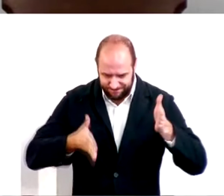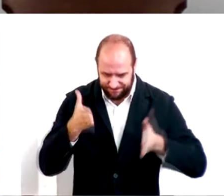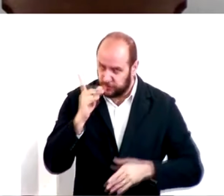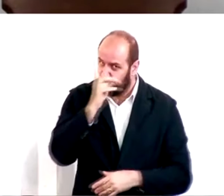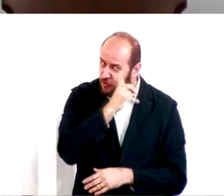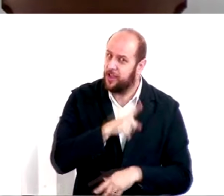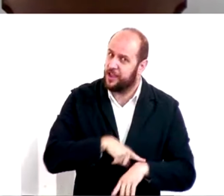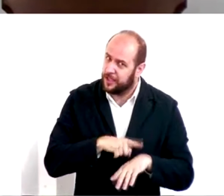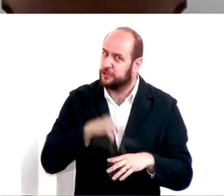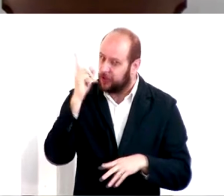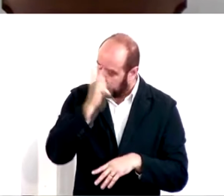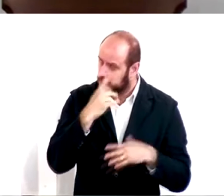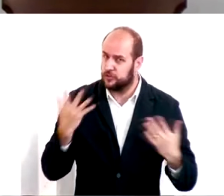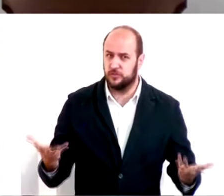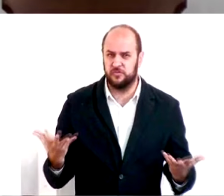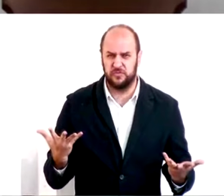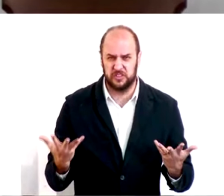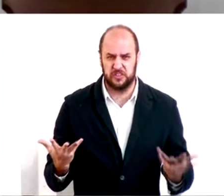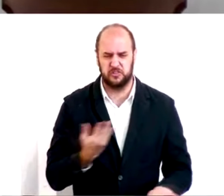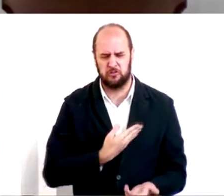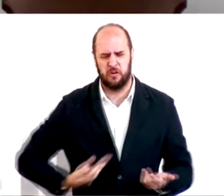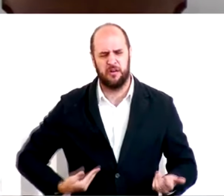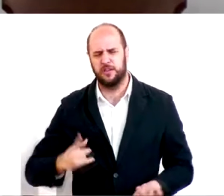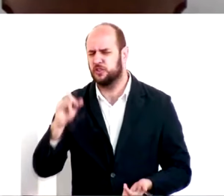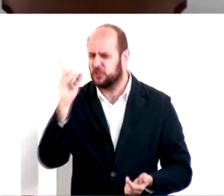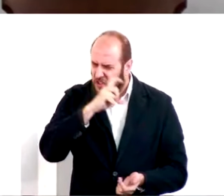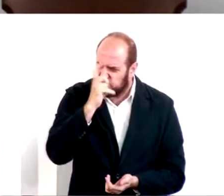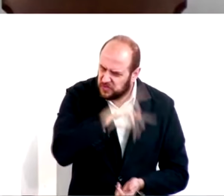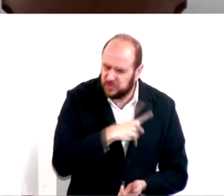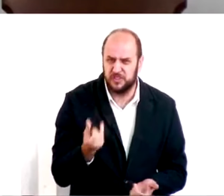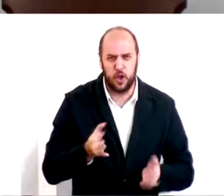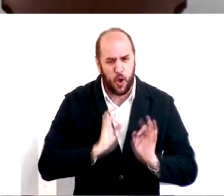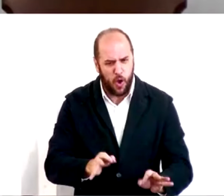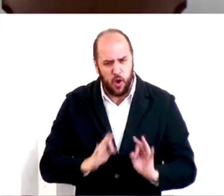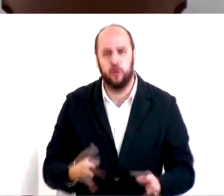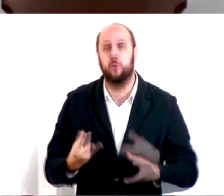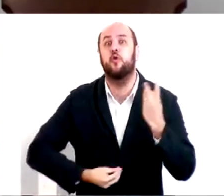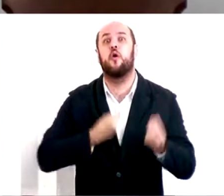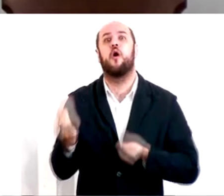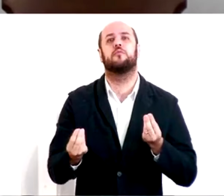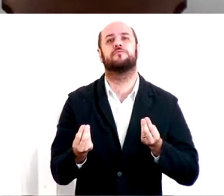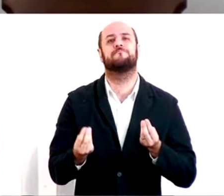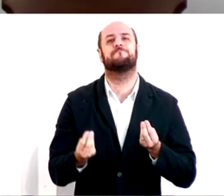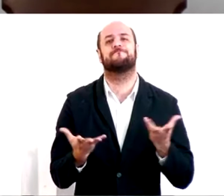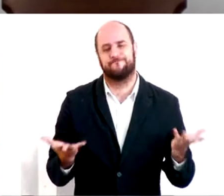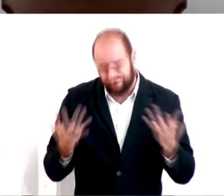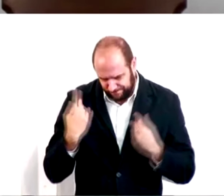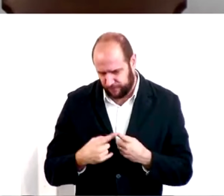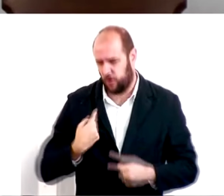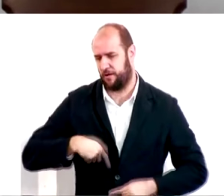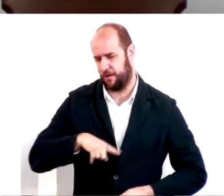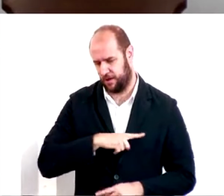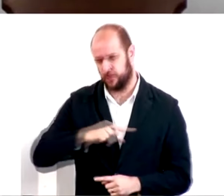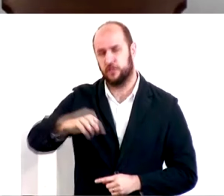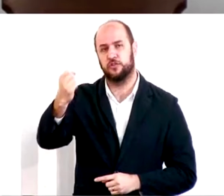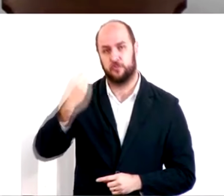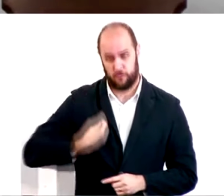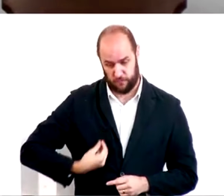de sistemas tão terríveis? Como, meus irmãos? Porque nós vivemos sob um